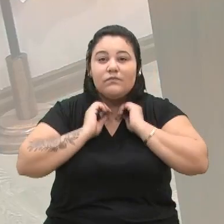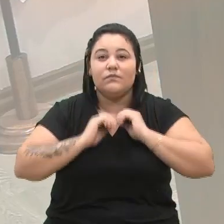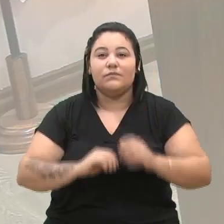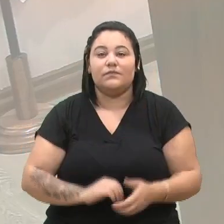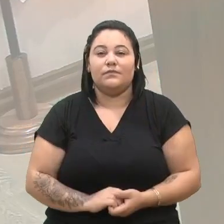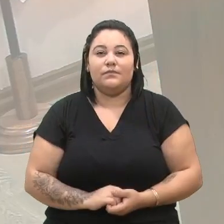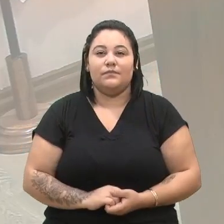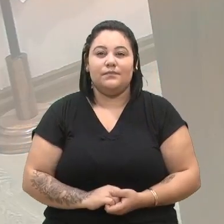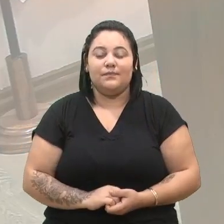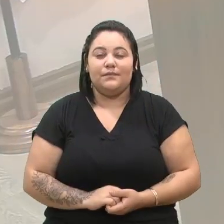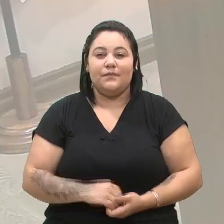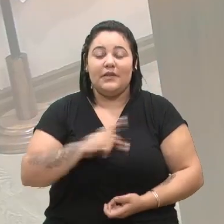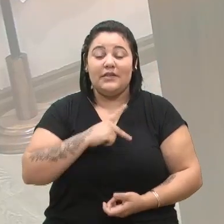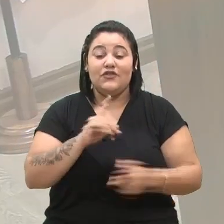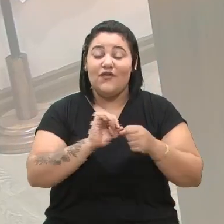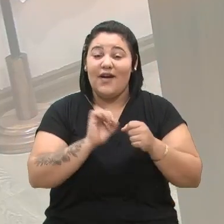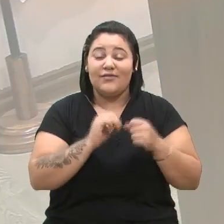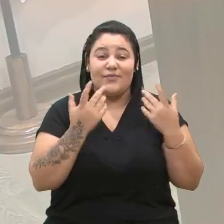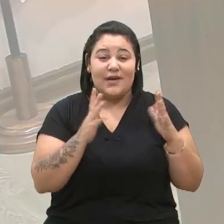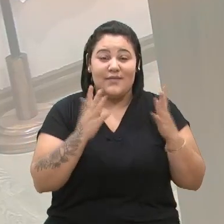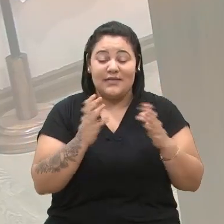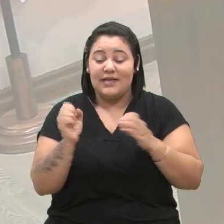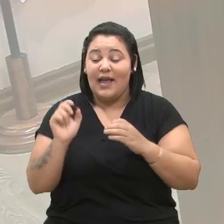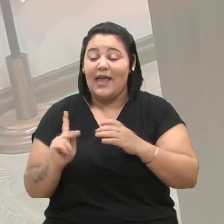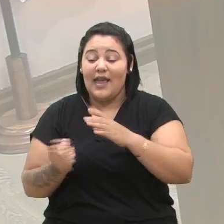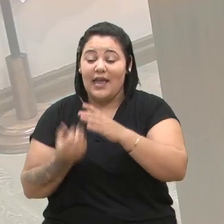voto de congratulação ao autor da lei